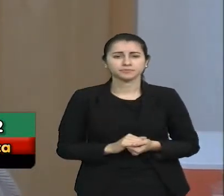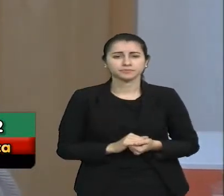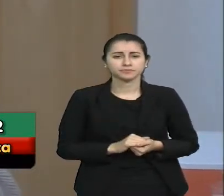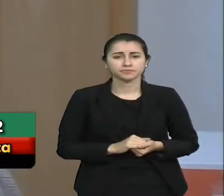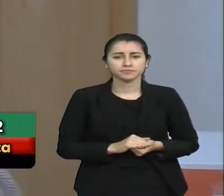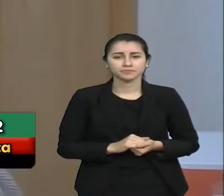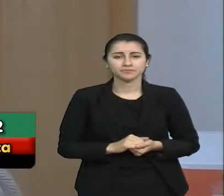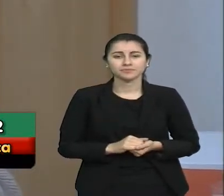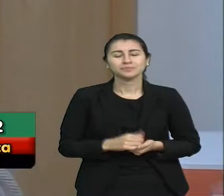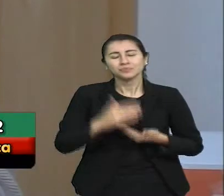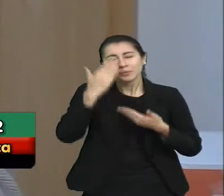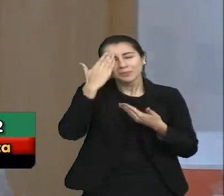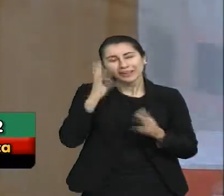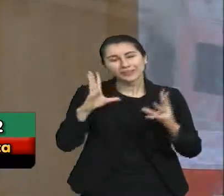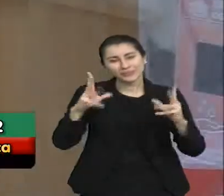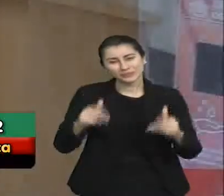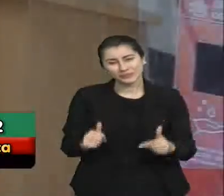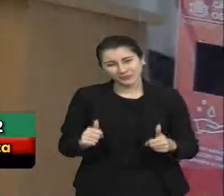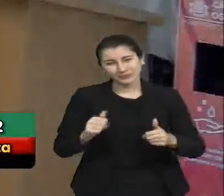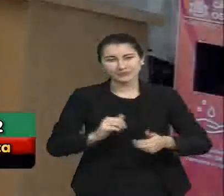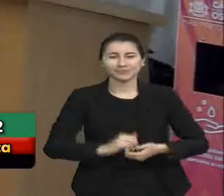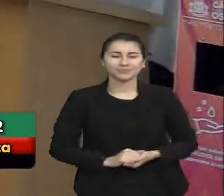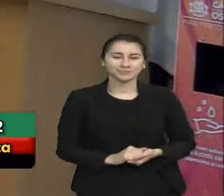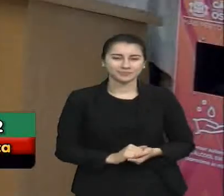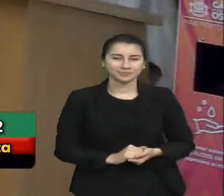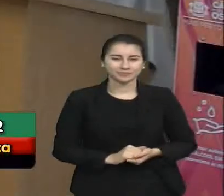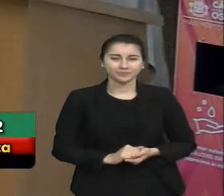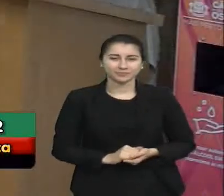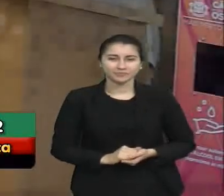407. Muito obrigada a todos.